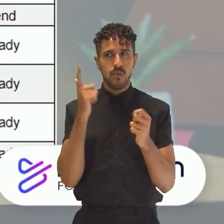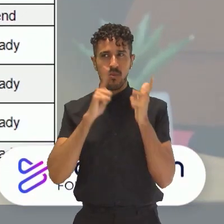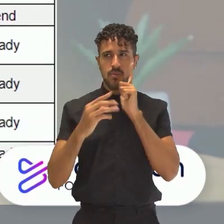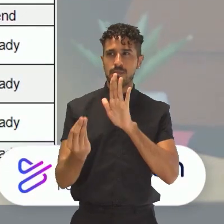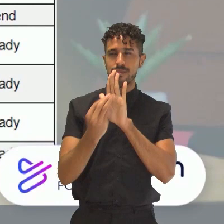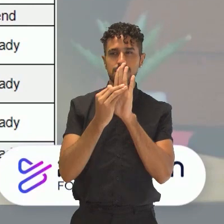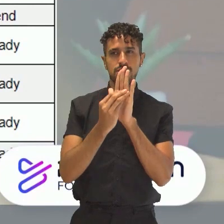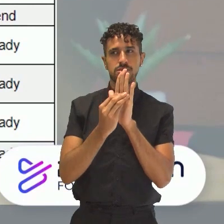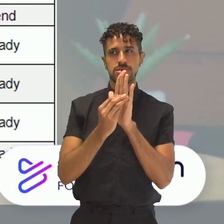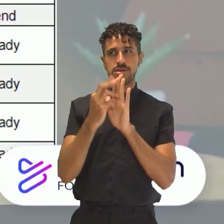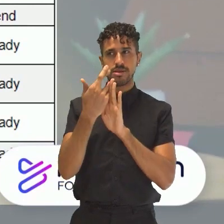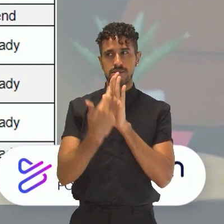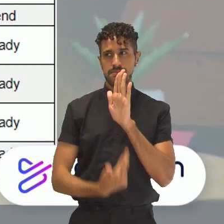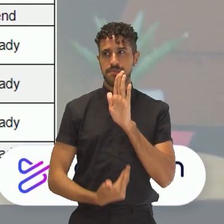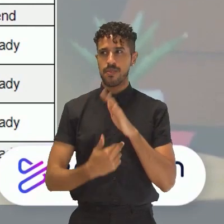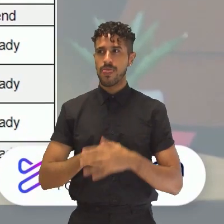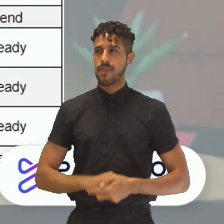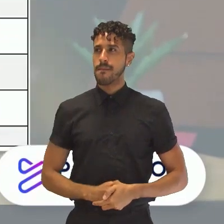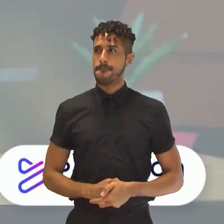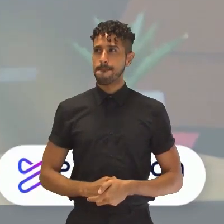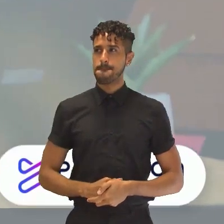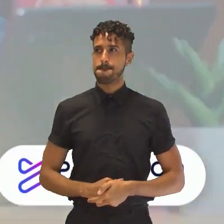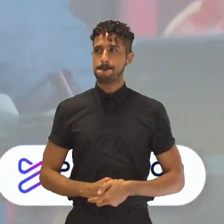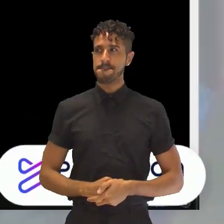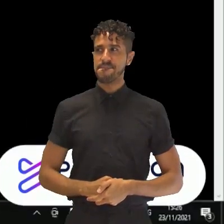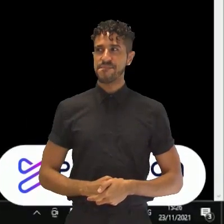implementação das aplicações.